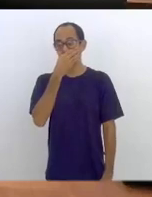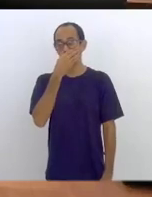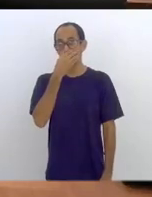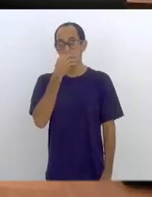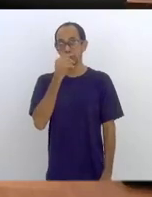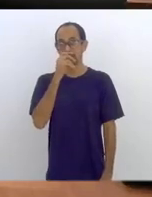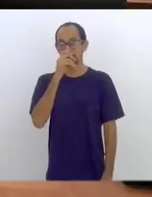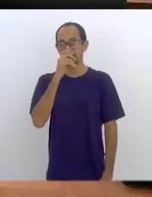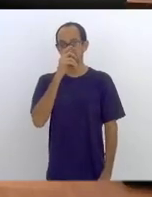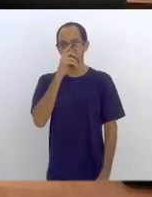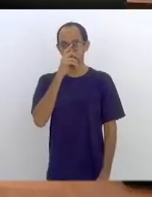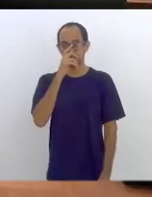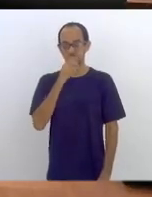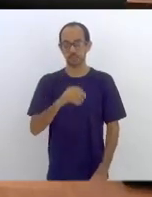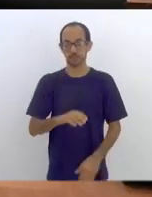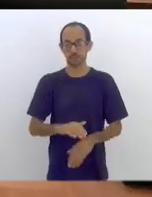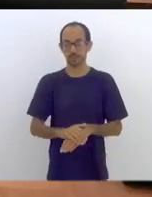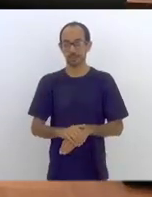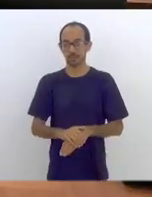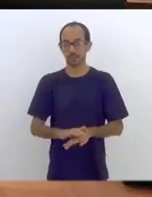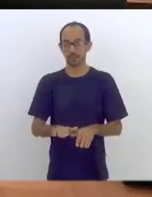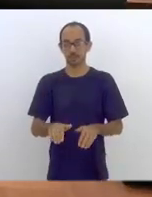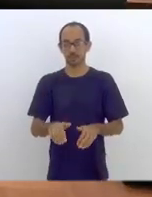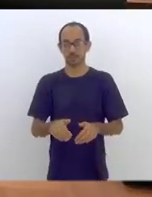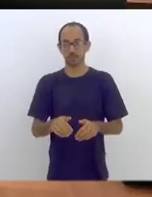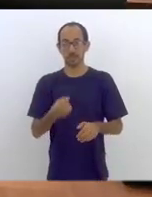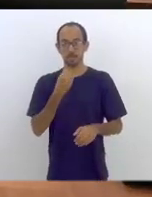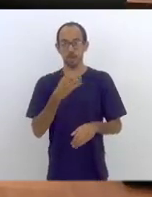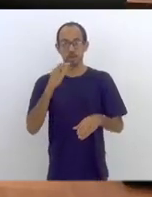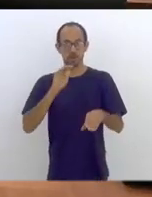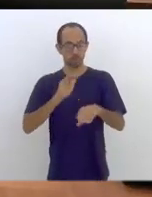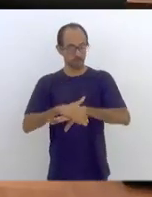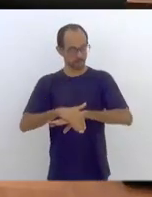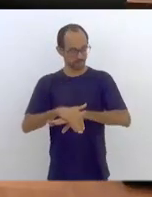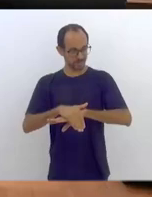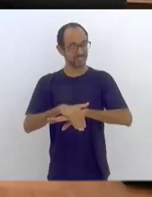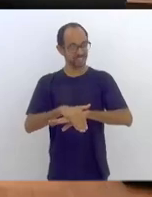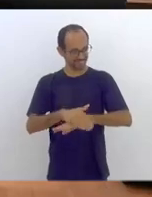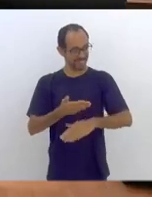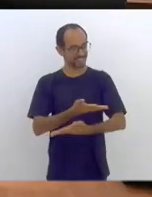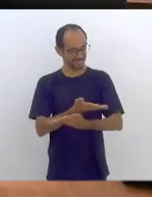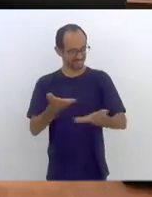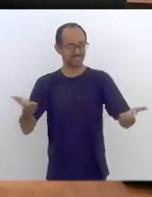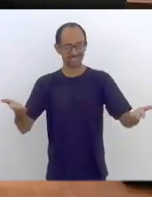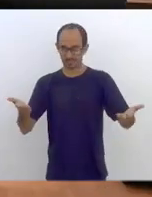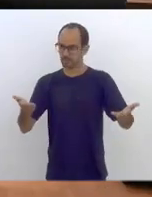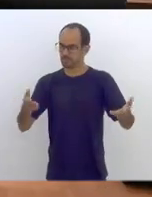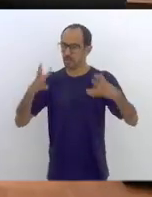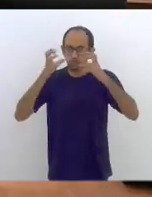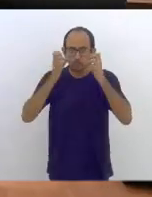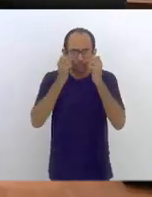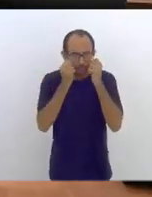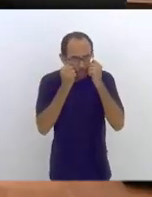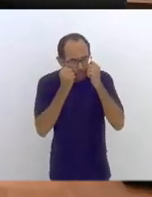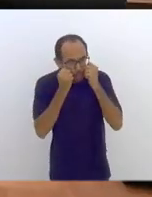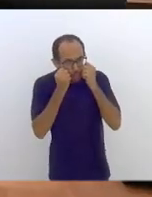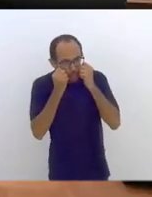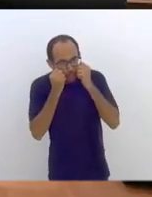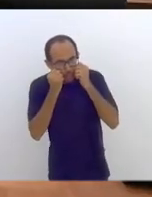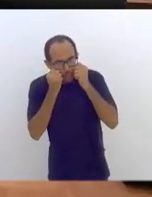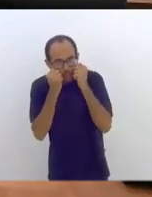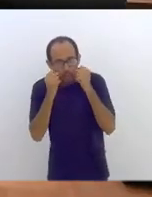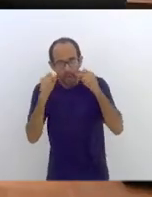Fecha e bota a gente pra fora. Eu sou rápida. Boa noite. Estão dormindo, é? Então